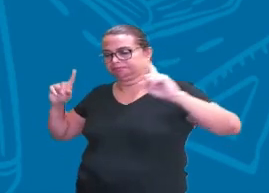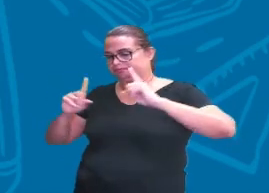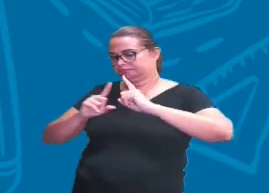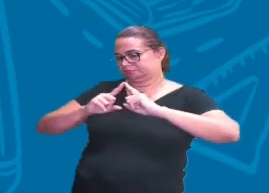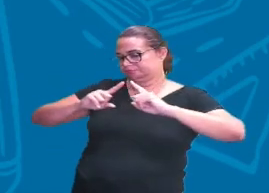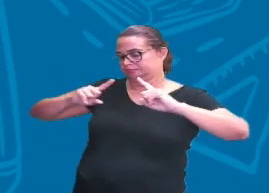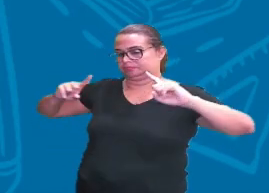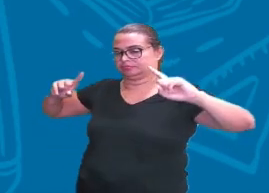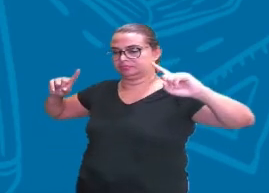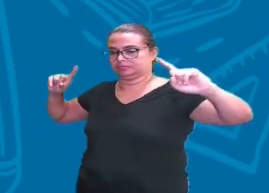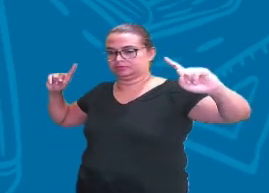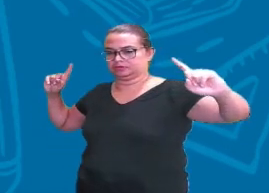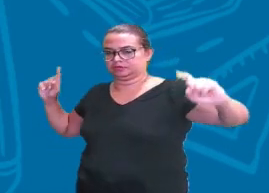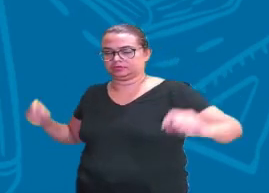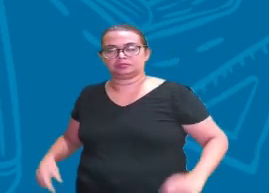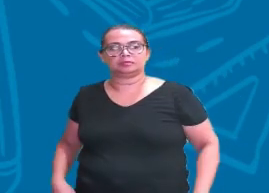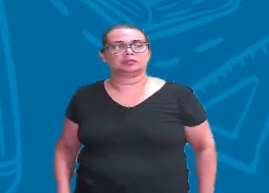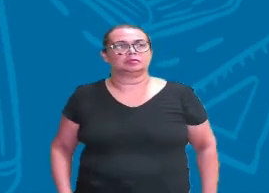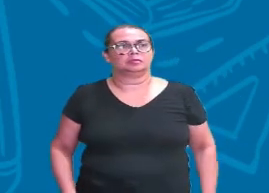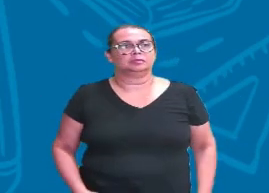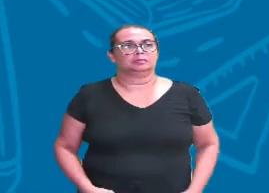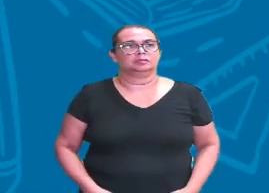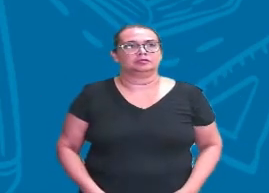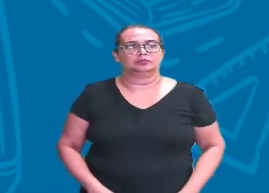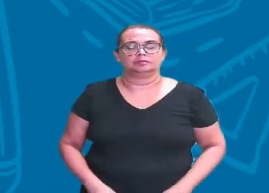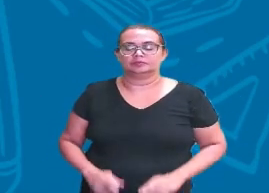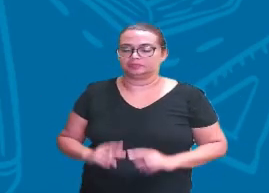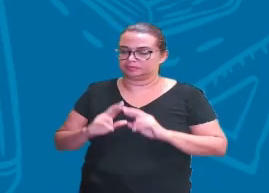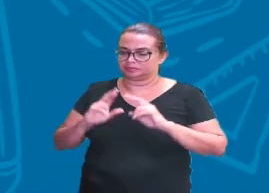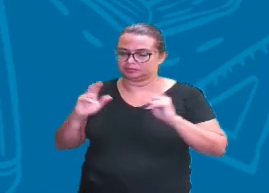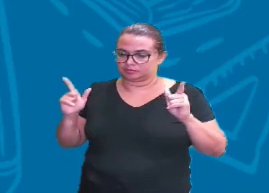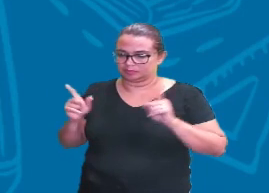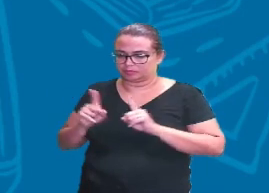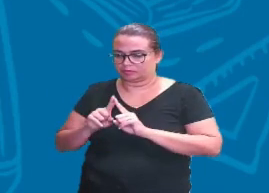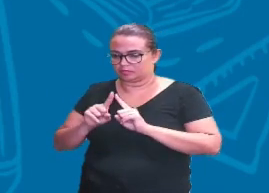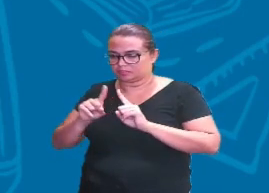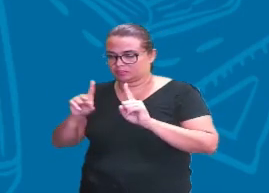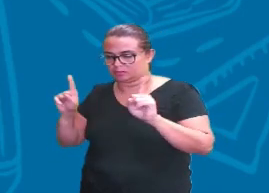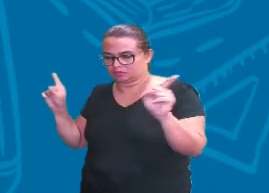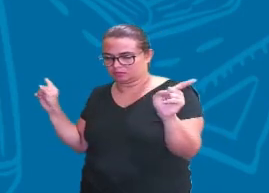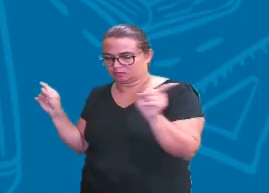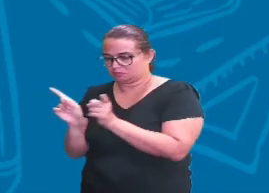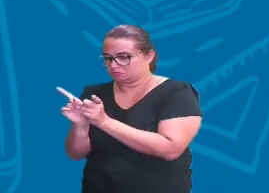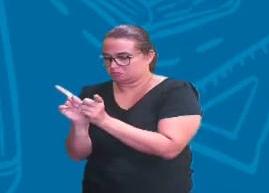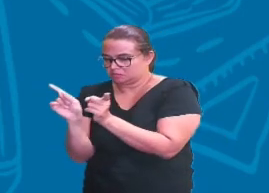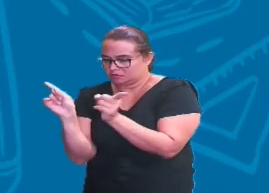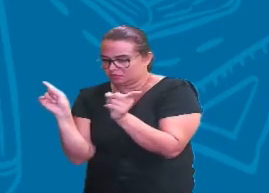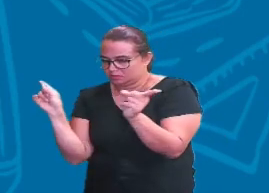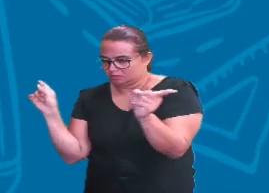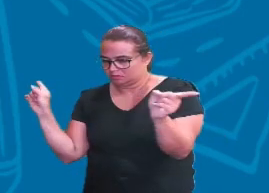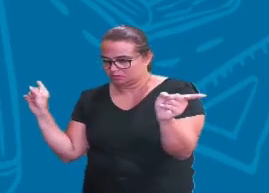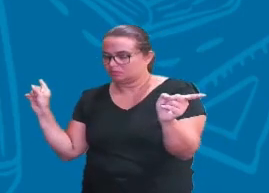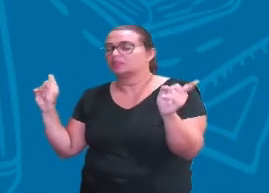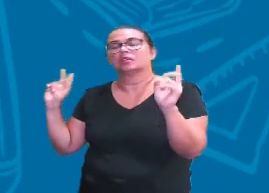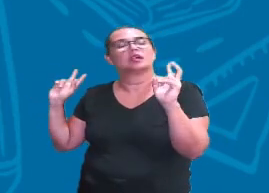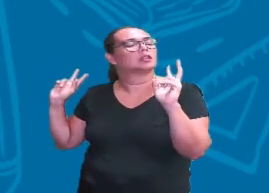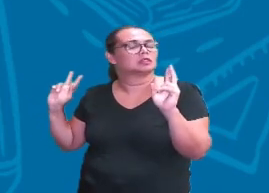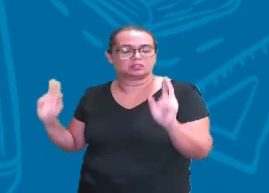Então, ambos se deslocam em direções opostas, contrárias, tá? Com a mesma